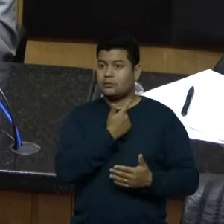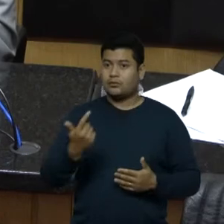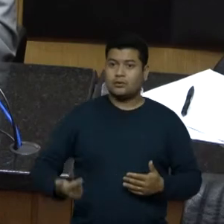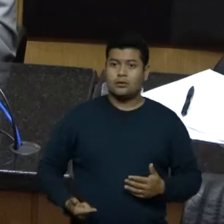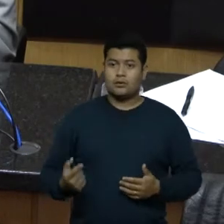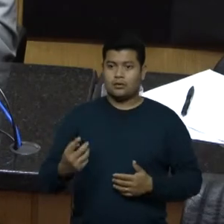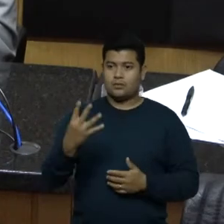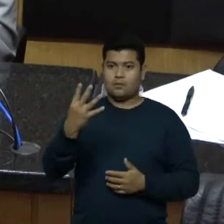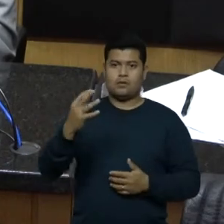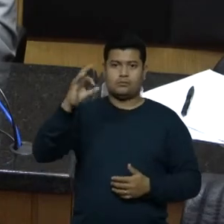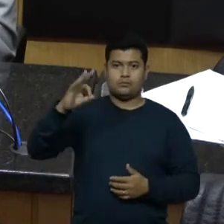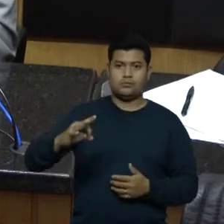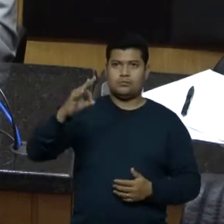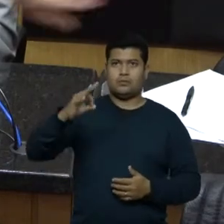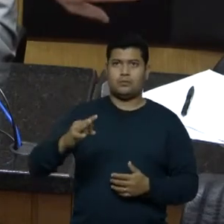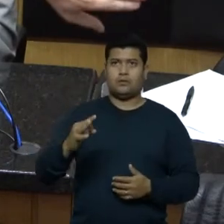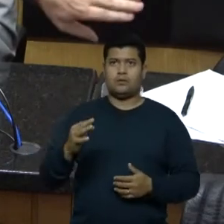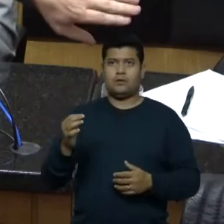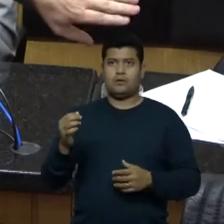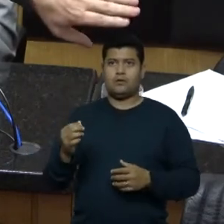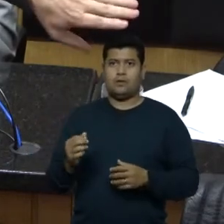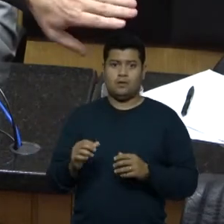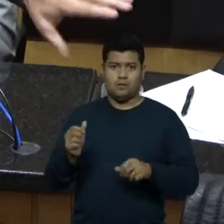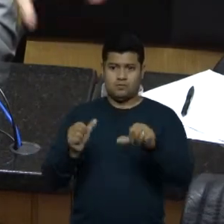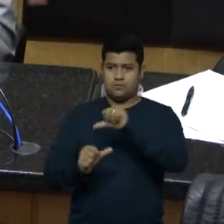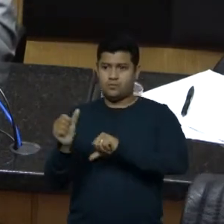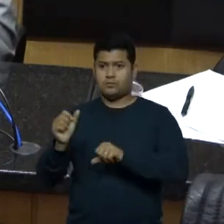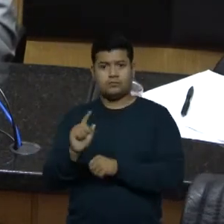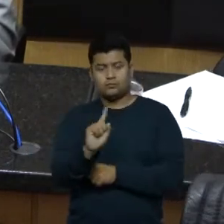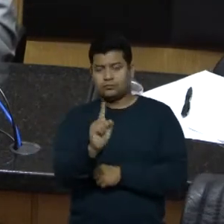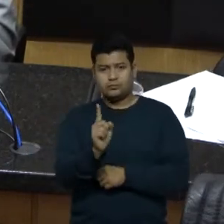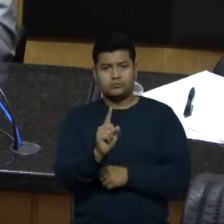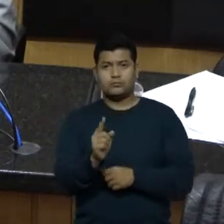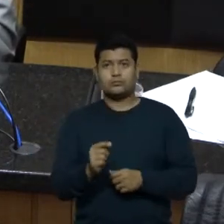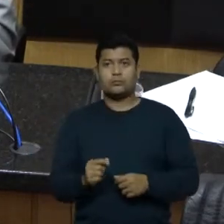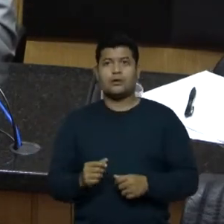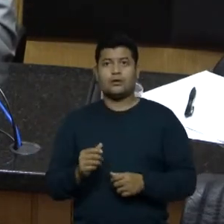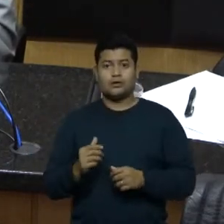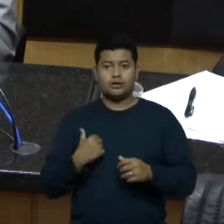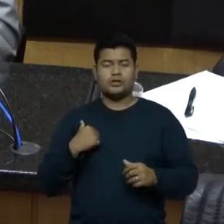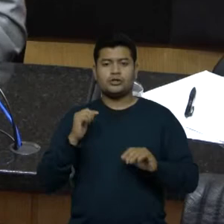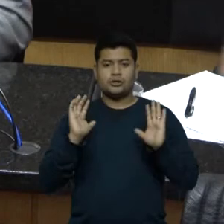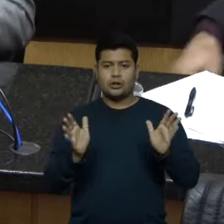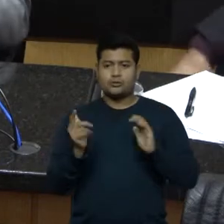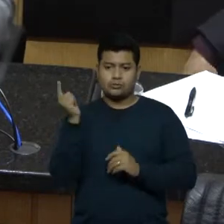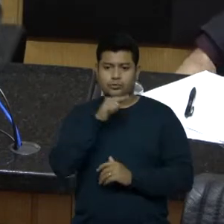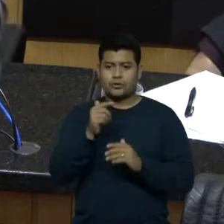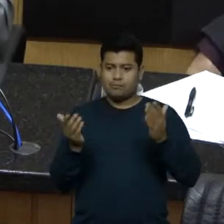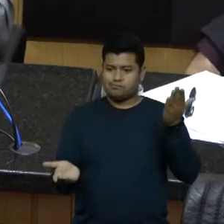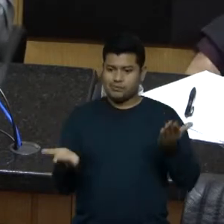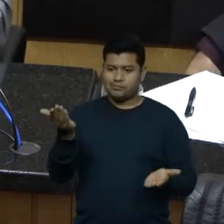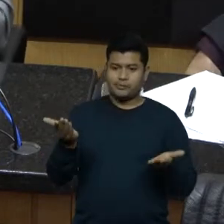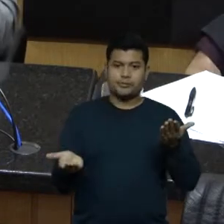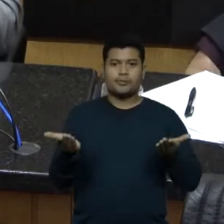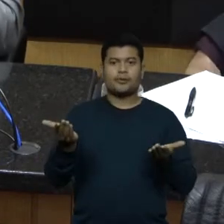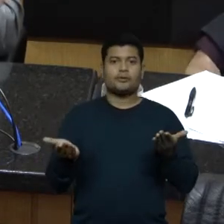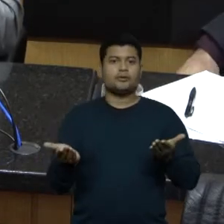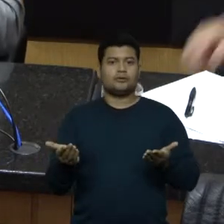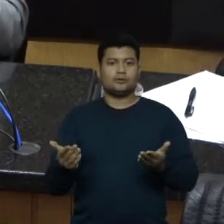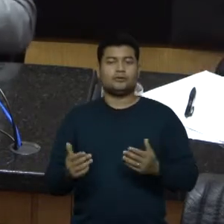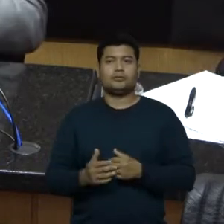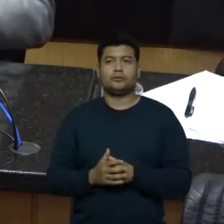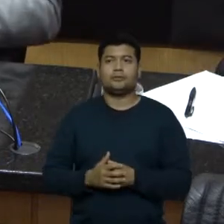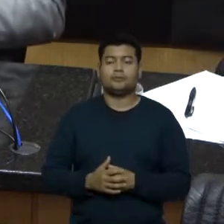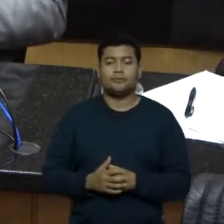quatro não vai mudar o que ele já fez do Set e já melhora um pouquinho a competitividade do setor produtivo é